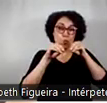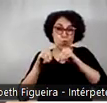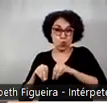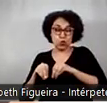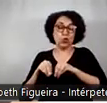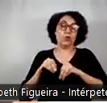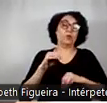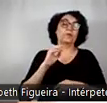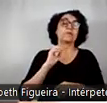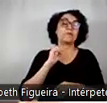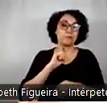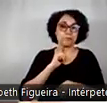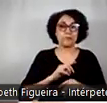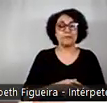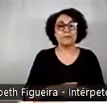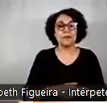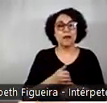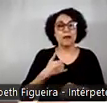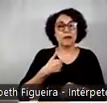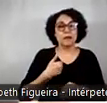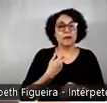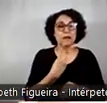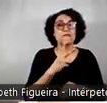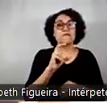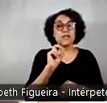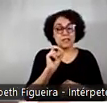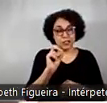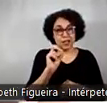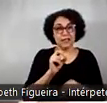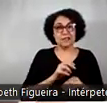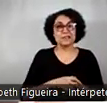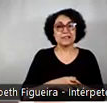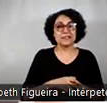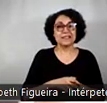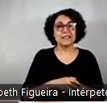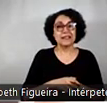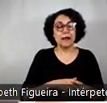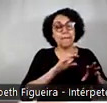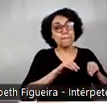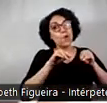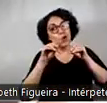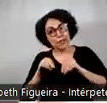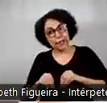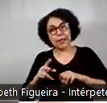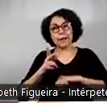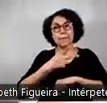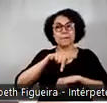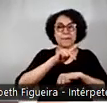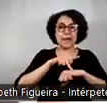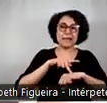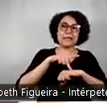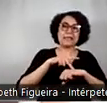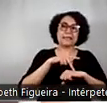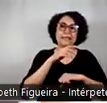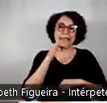em Belo Horizonte. Com 20 anos eu mudo para a Itália. Aonde que